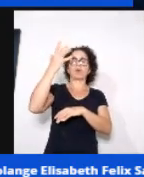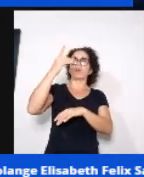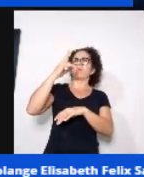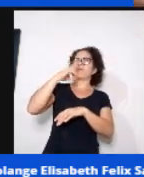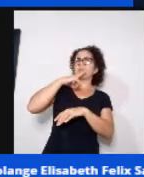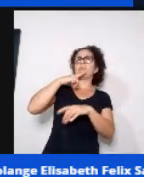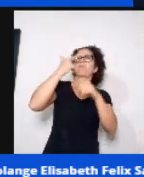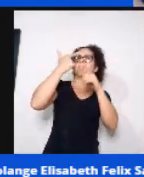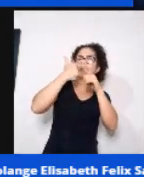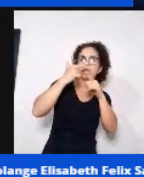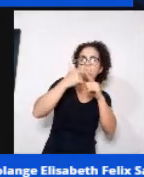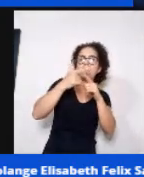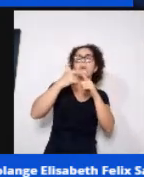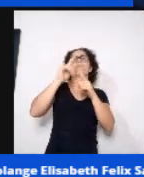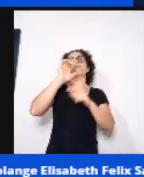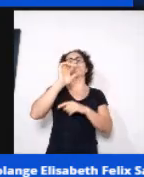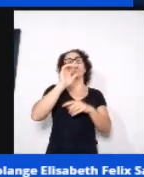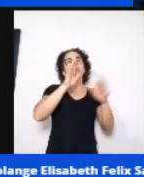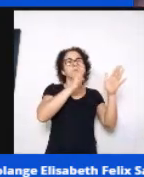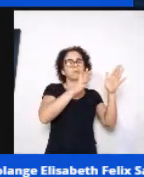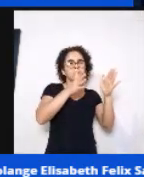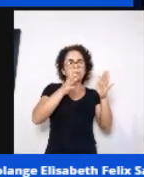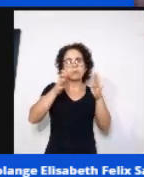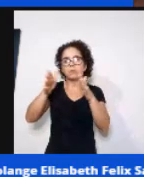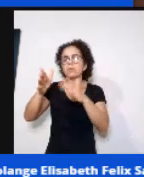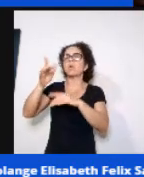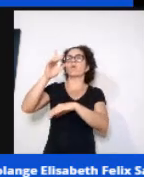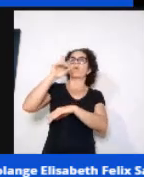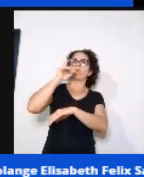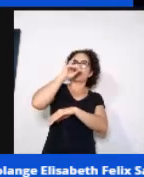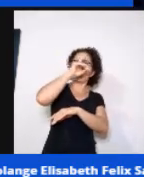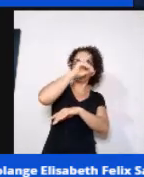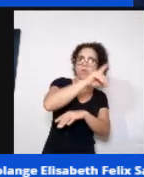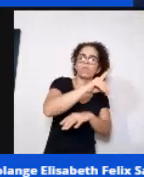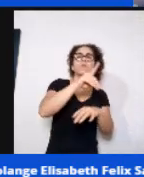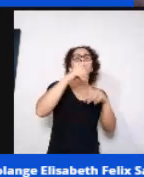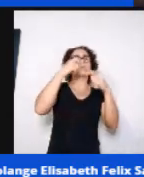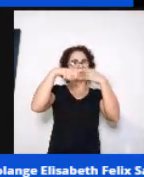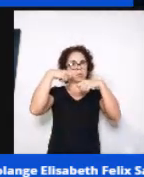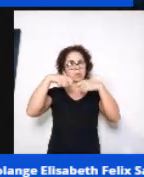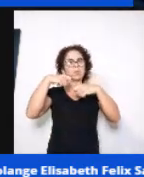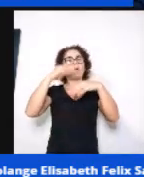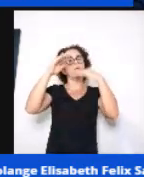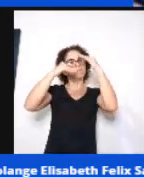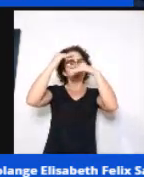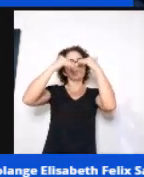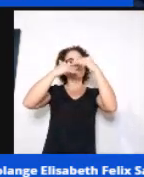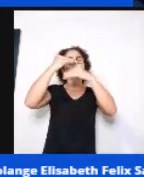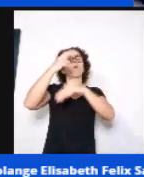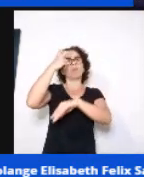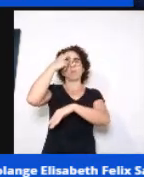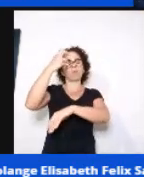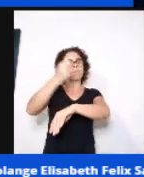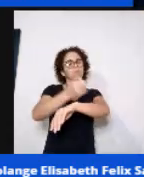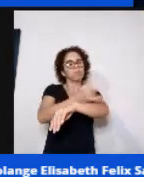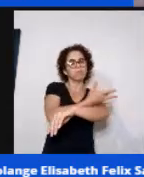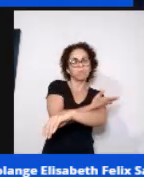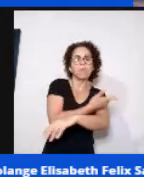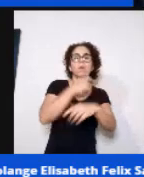situações difíceis, que precisa desenvolver essa inteligência emocional, que precisa desenvolver inúmeras outras habilidades e